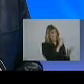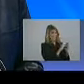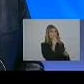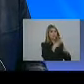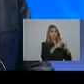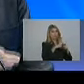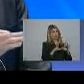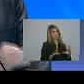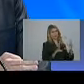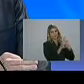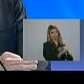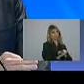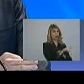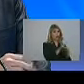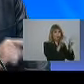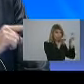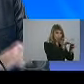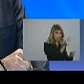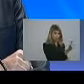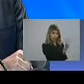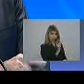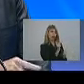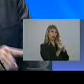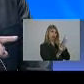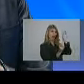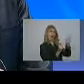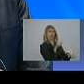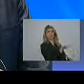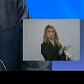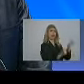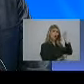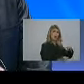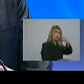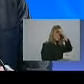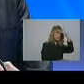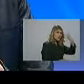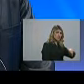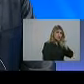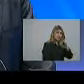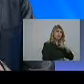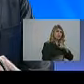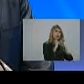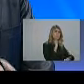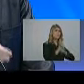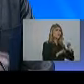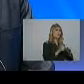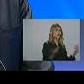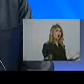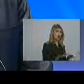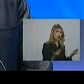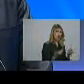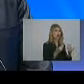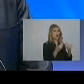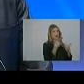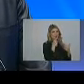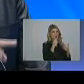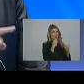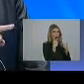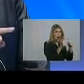um todo. E o tema que você colocou, você tem razão. A Prefeitura do Rio está fazendo uma modificação nos itinerários de linhas de